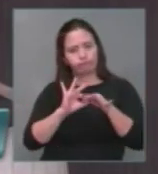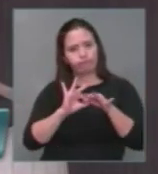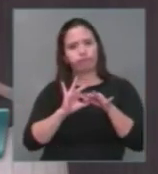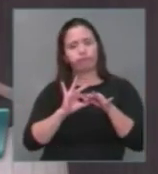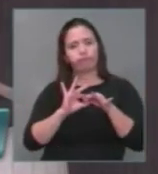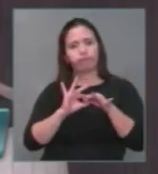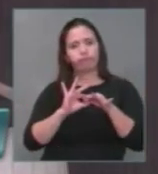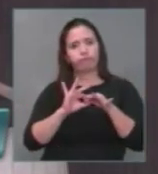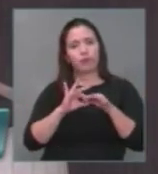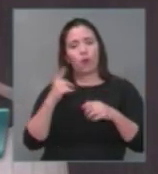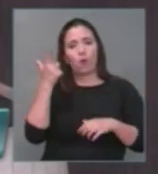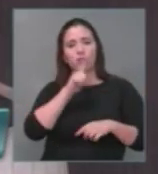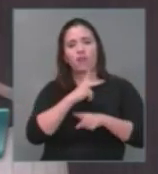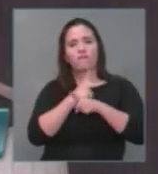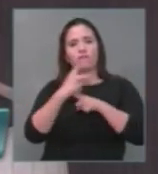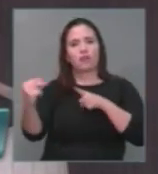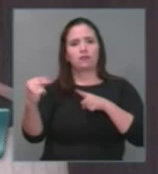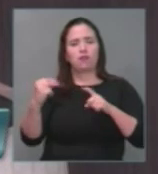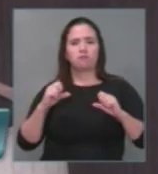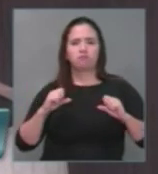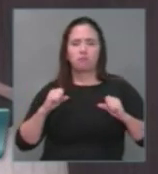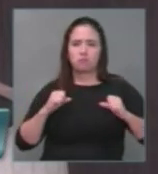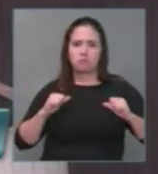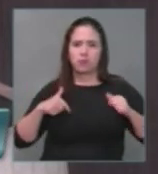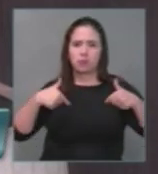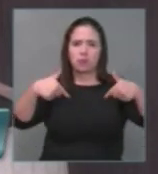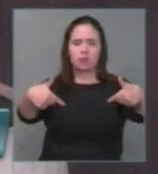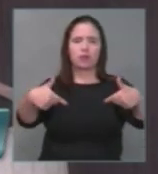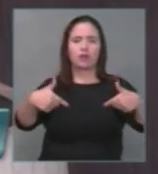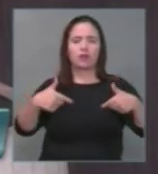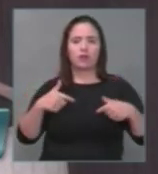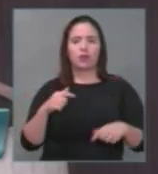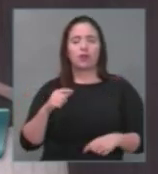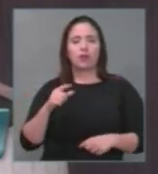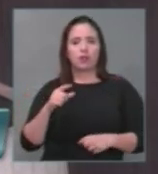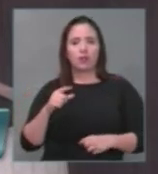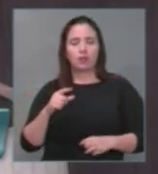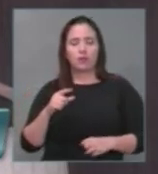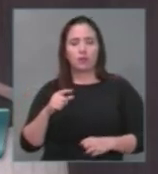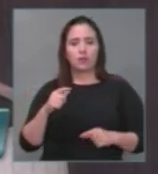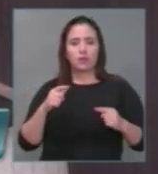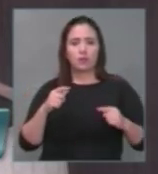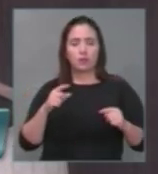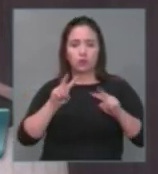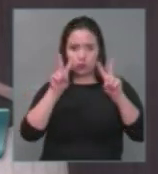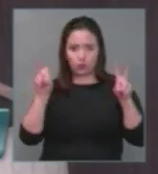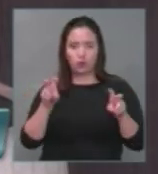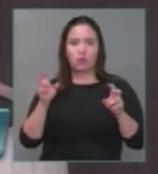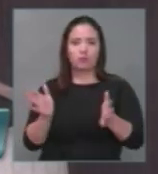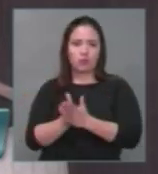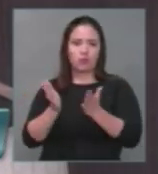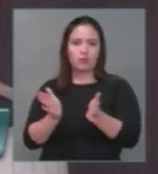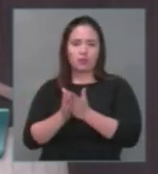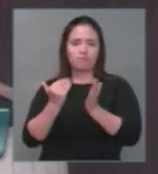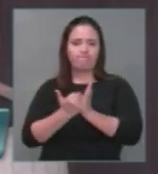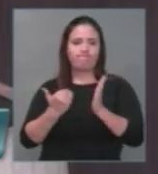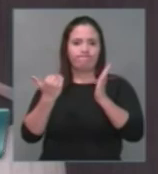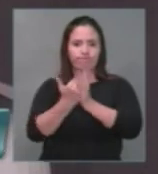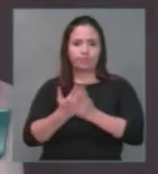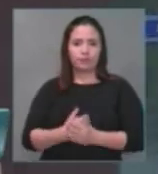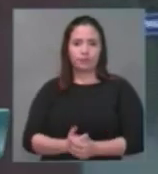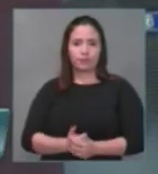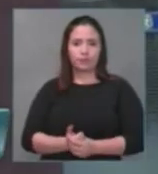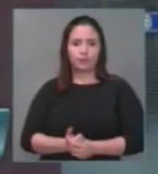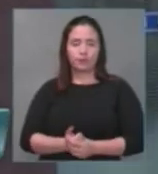para vencermos de forma estrutural, repito, não apenas conjuntural, a extrema pobreza. Essa